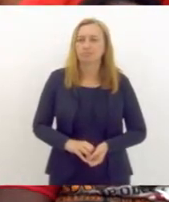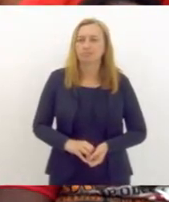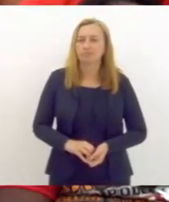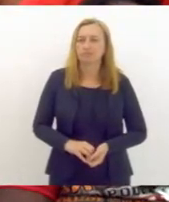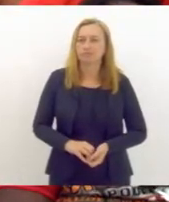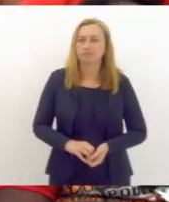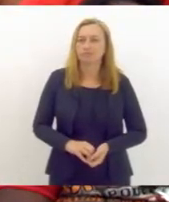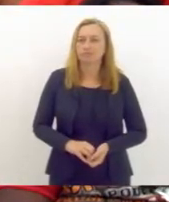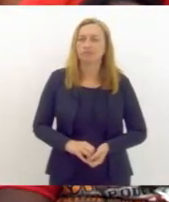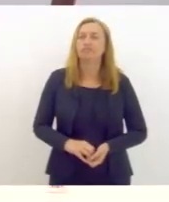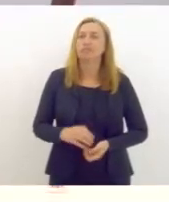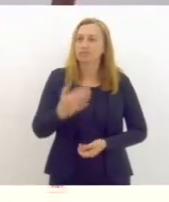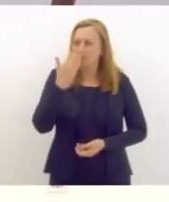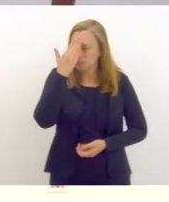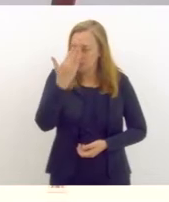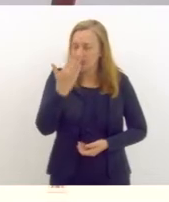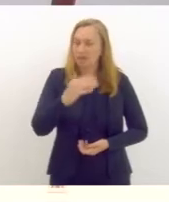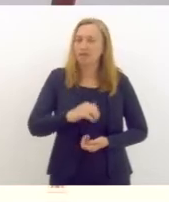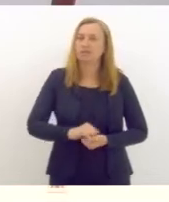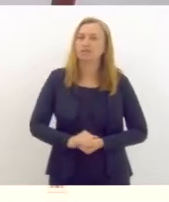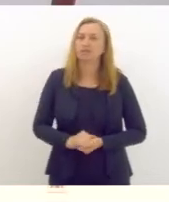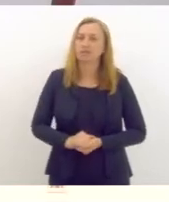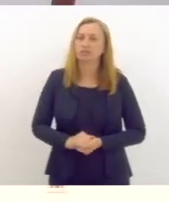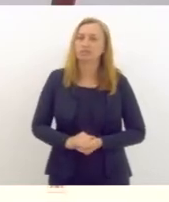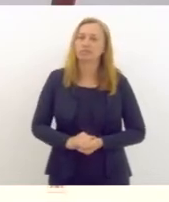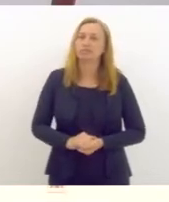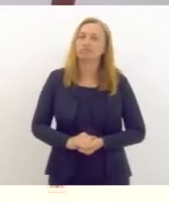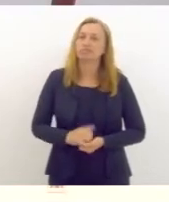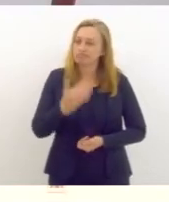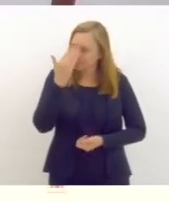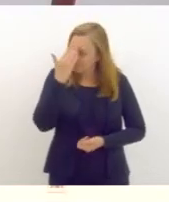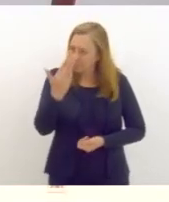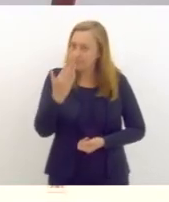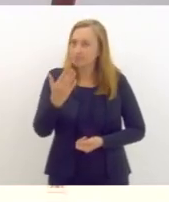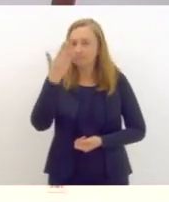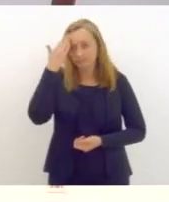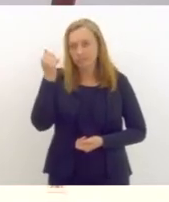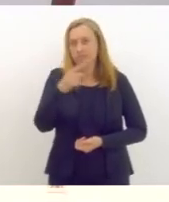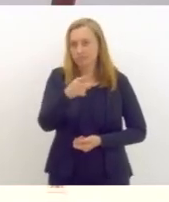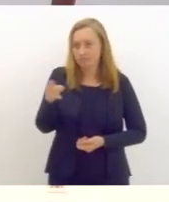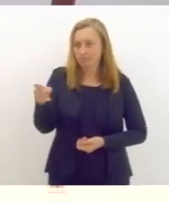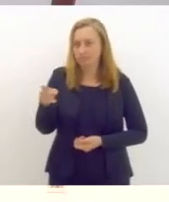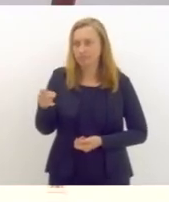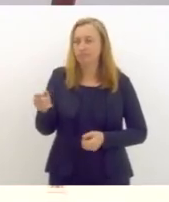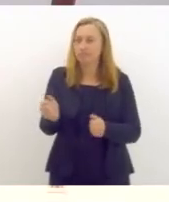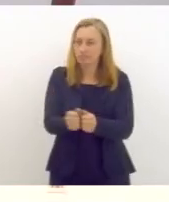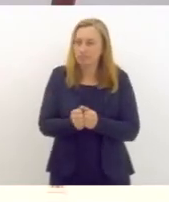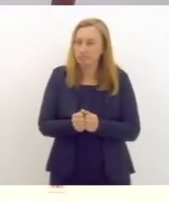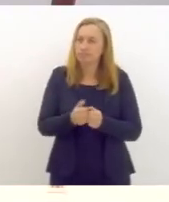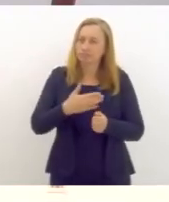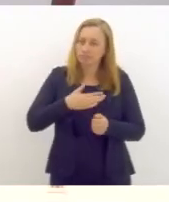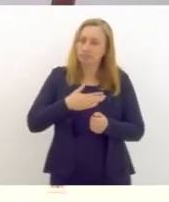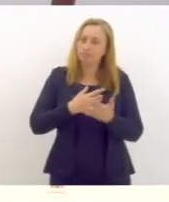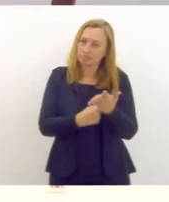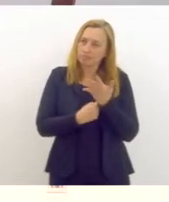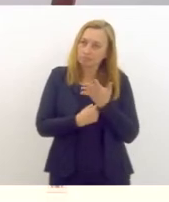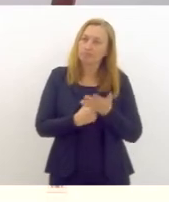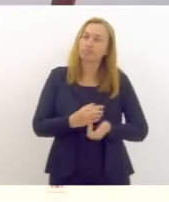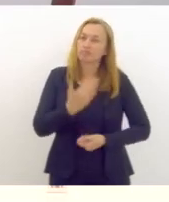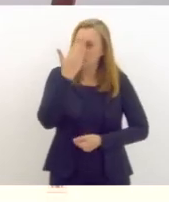receba os parabéns e faço a minha expressão de gratidão aqui porque eu sei que muitos de vocês caíram dentro me ajudaram muito